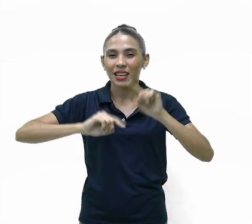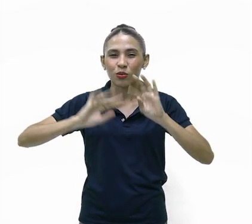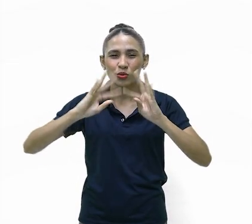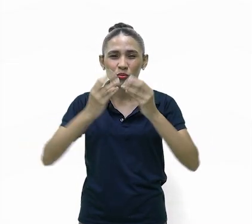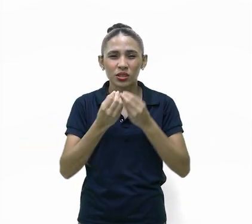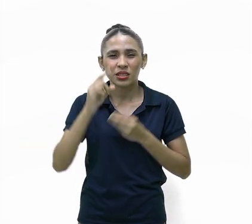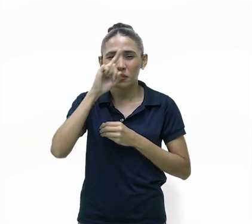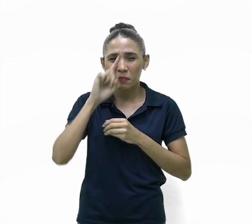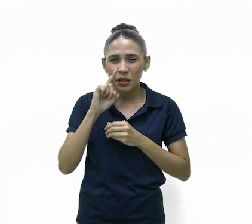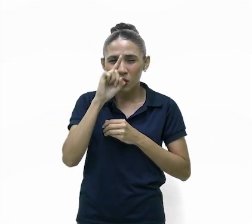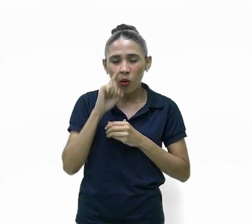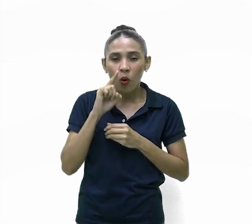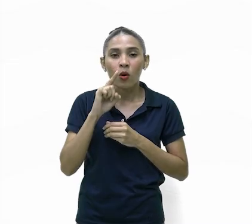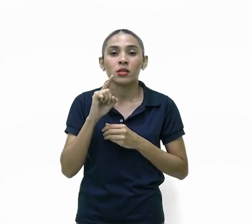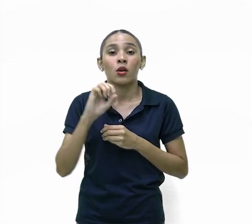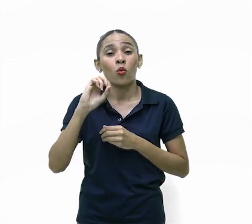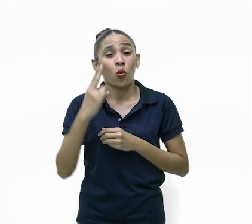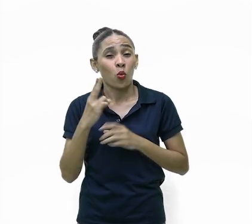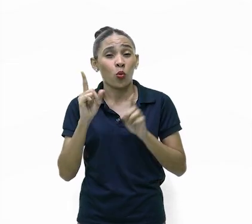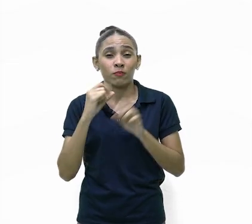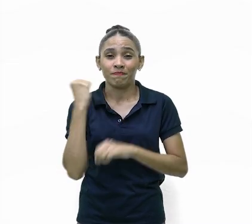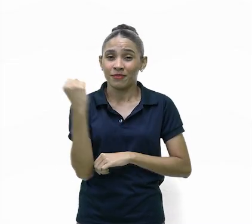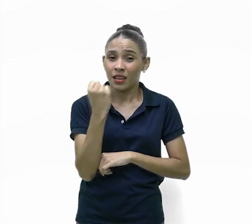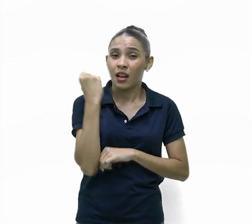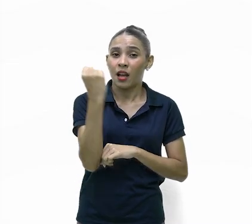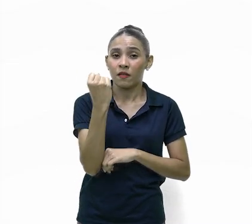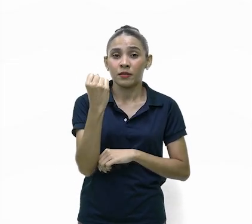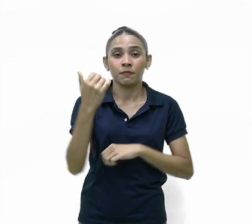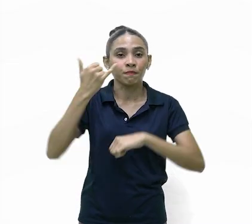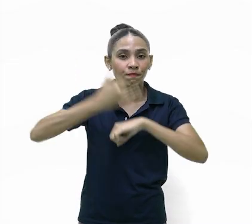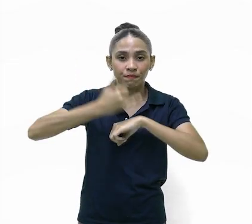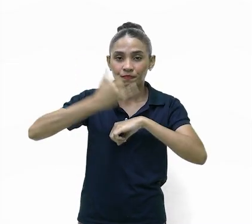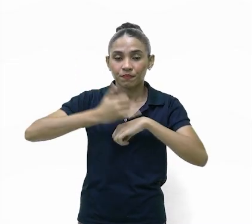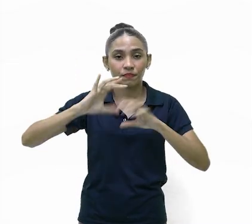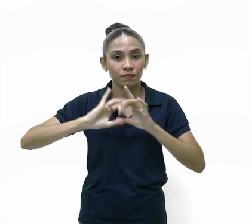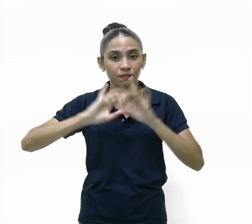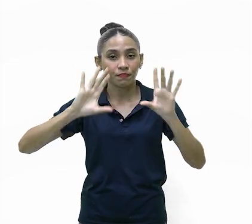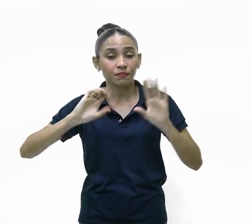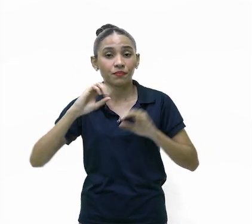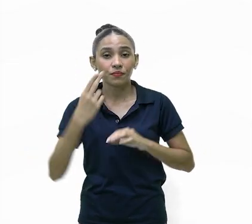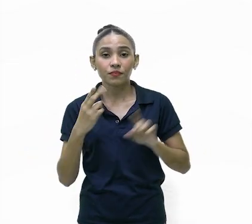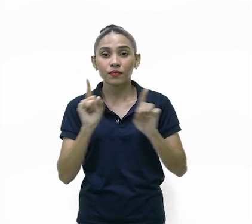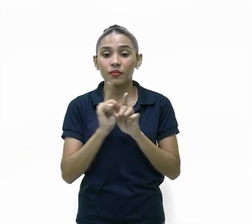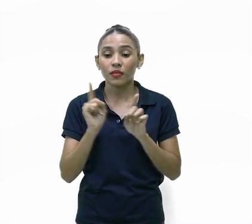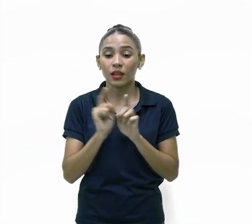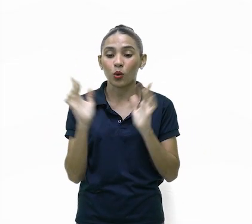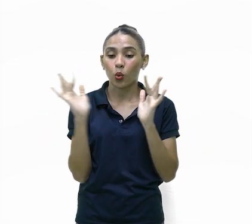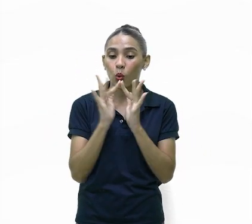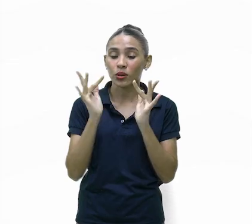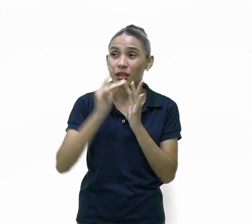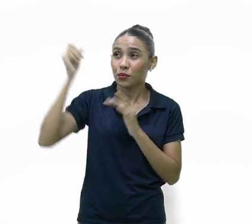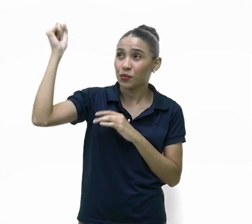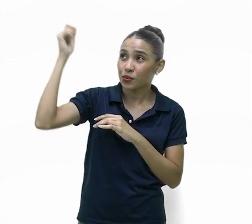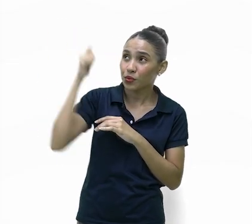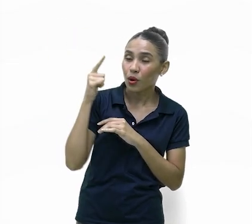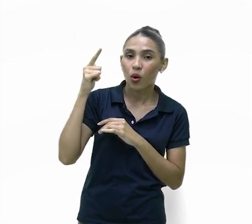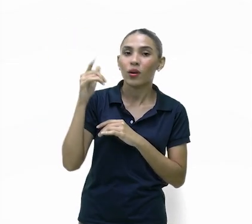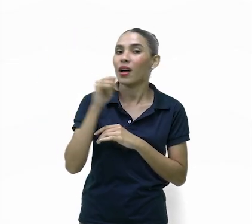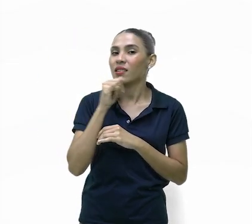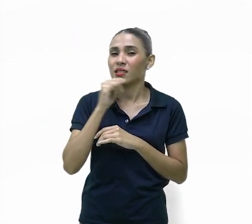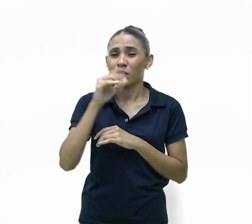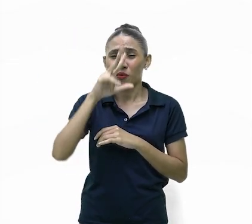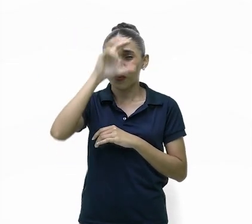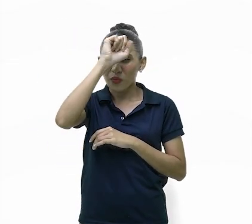extremamente venenoso ou que libere metais pesados, né, ou quando você também está exposto ao sol diretamente, uma exposição